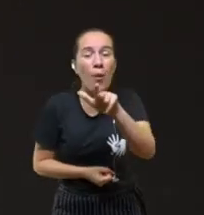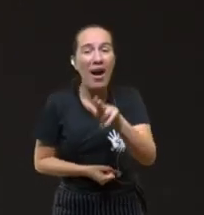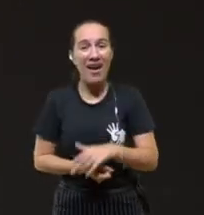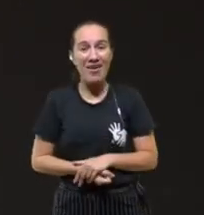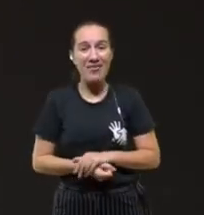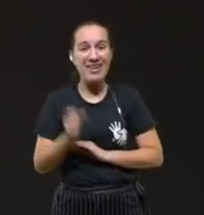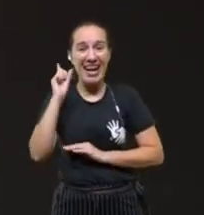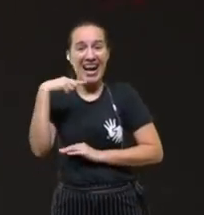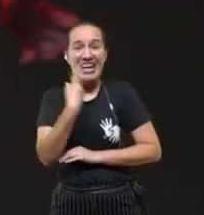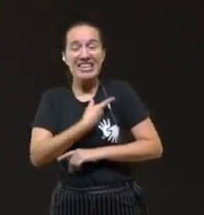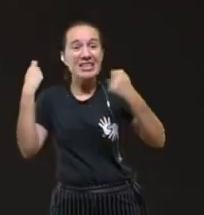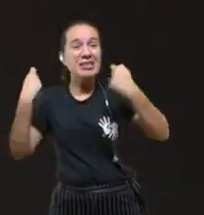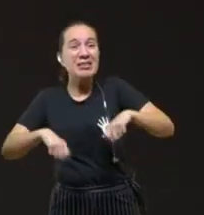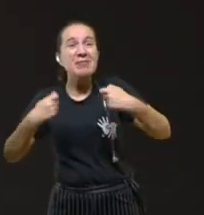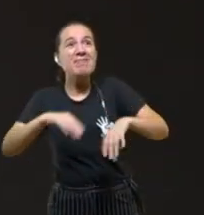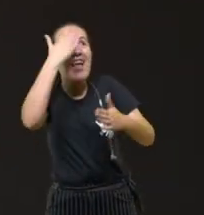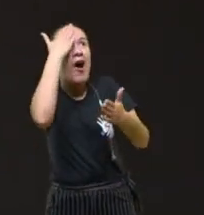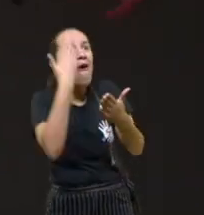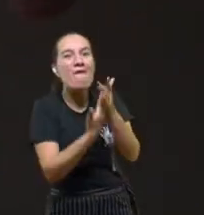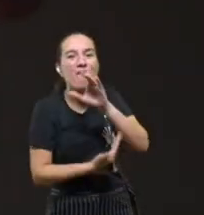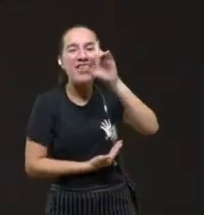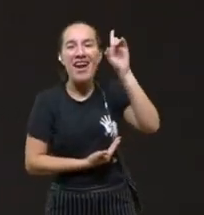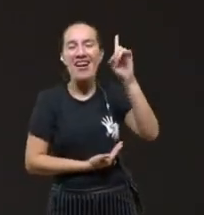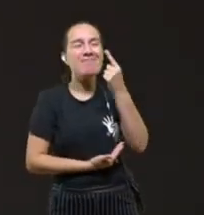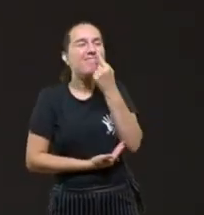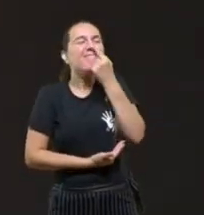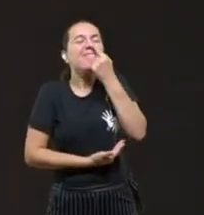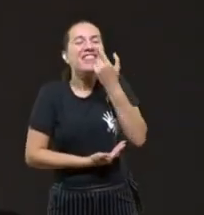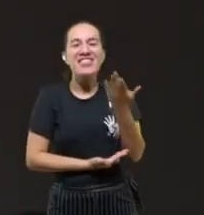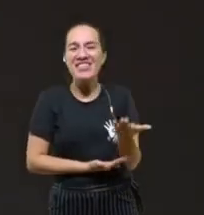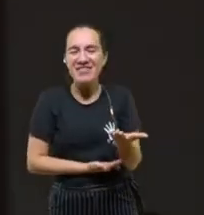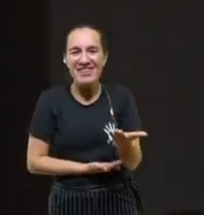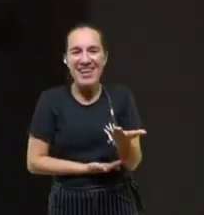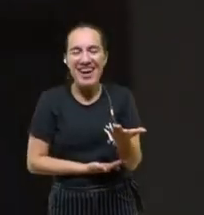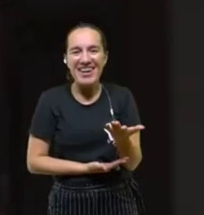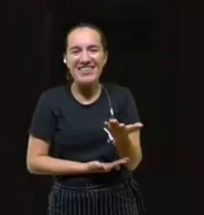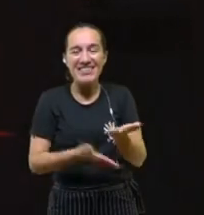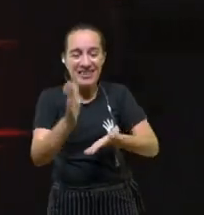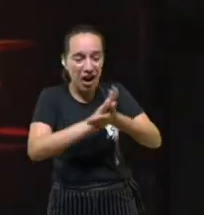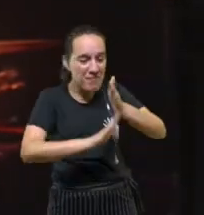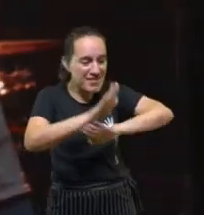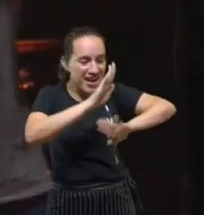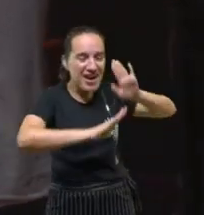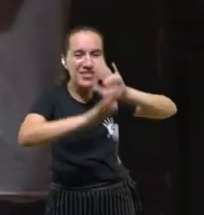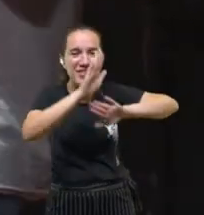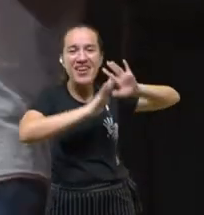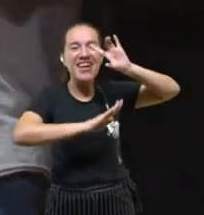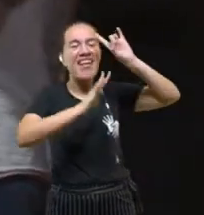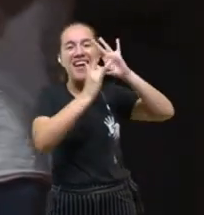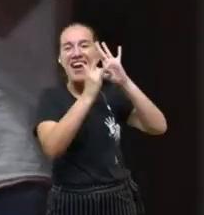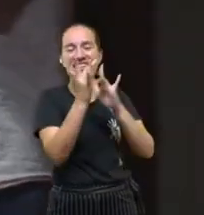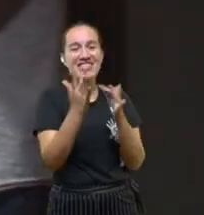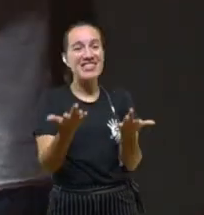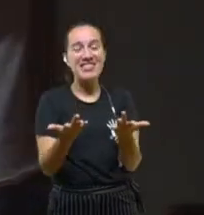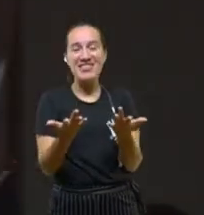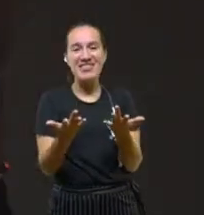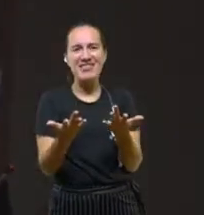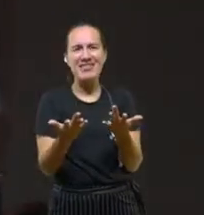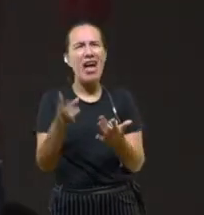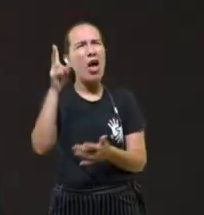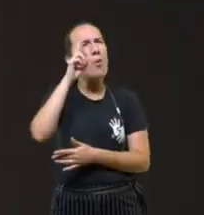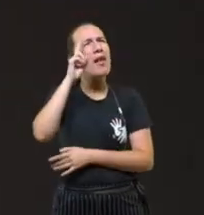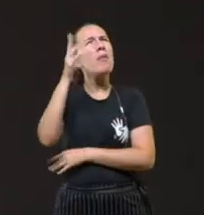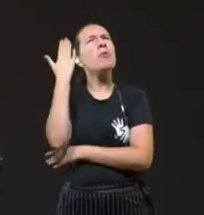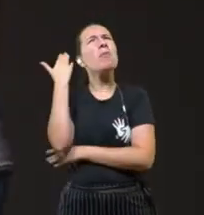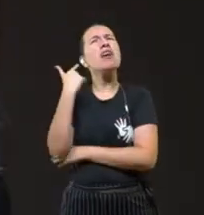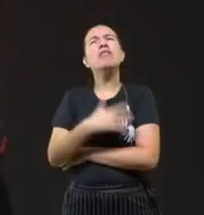Deus, adoração, intimidade com Jesus. E eu me lembro, durante uma época, eu estava assim, não,